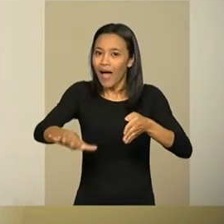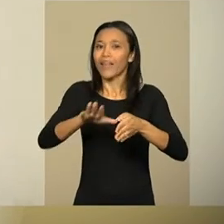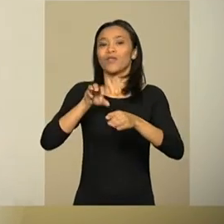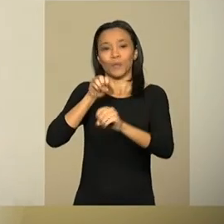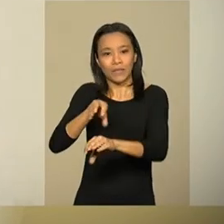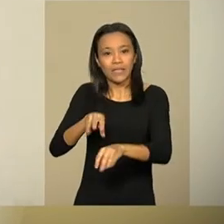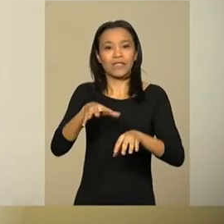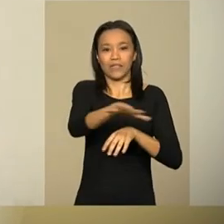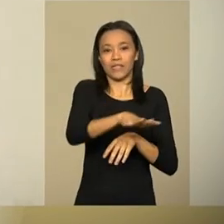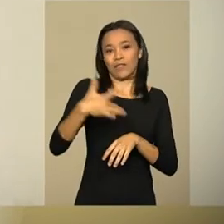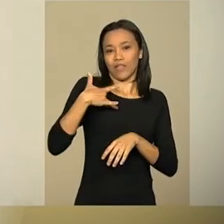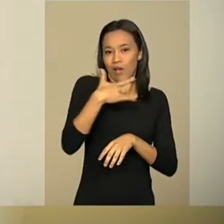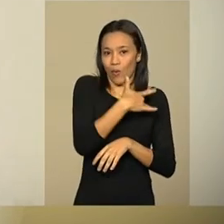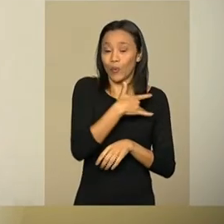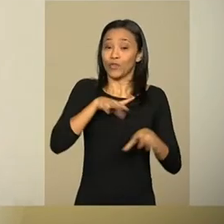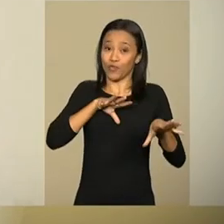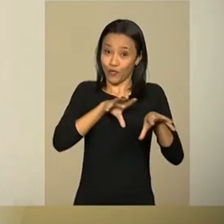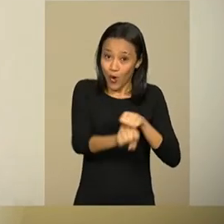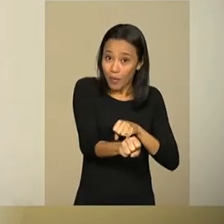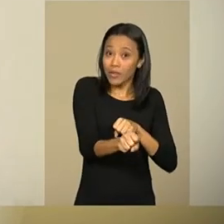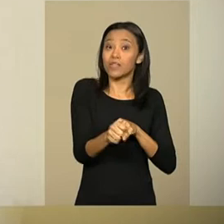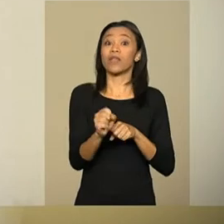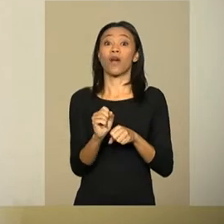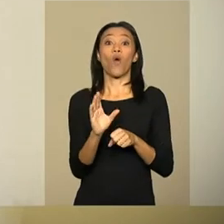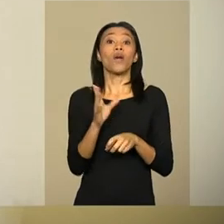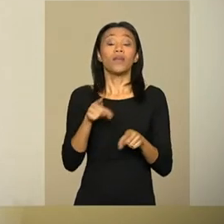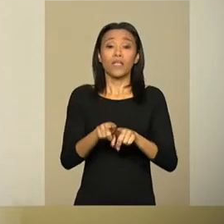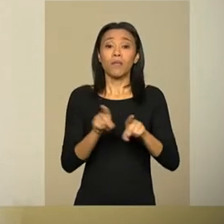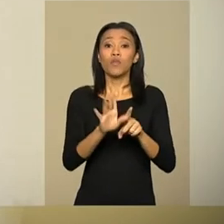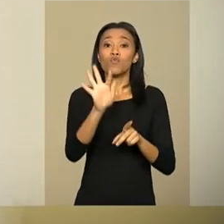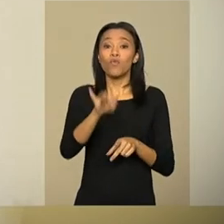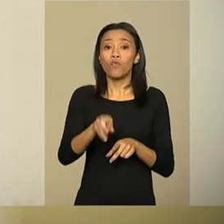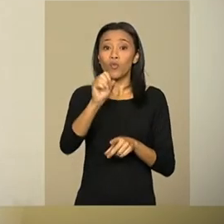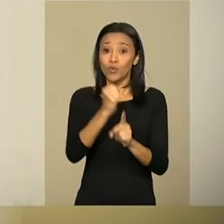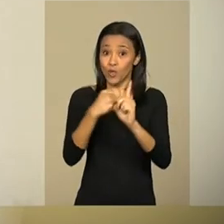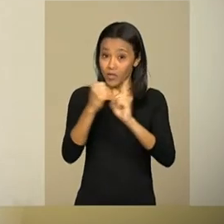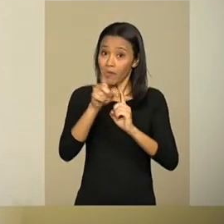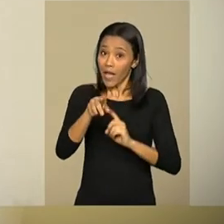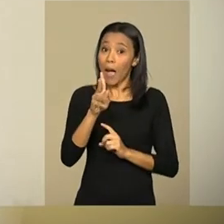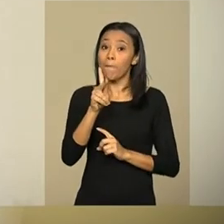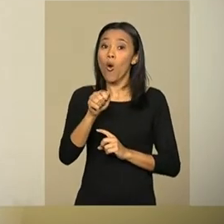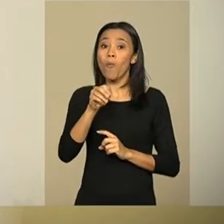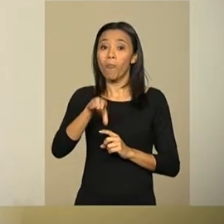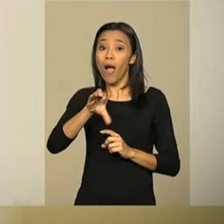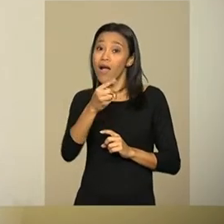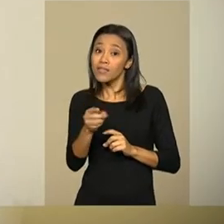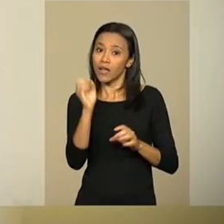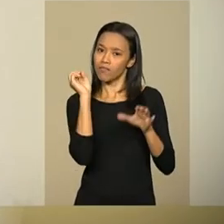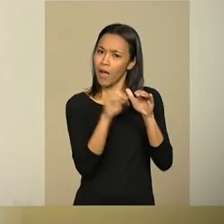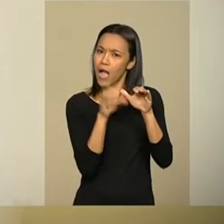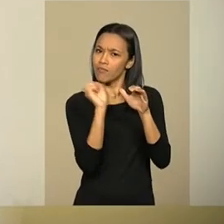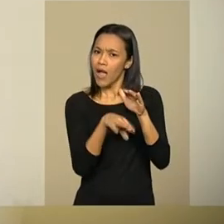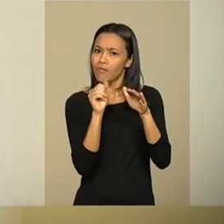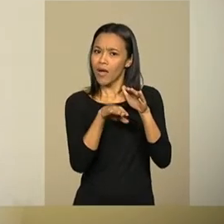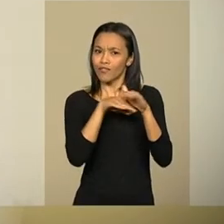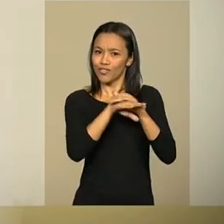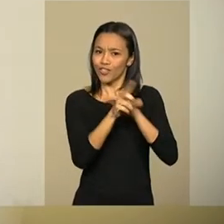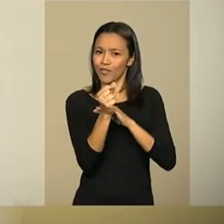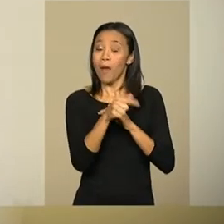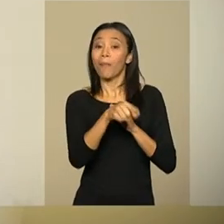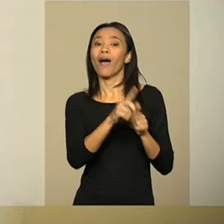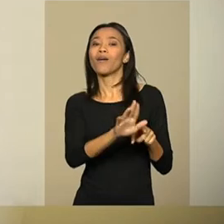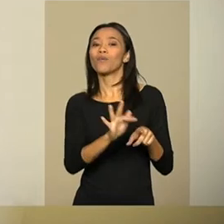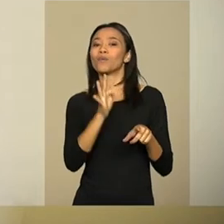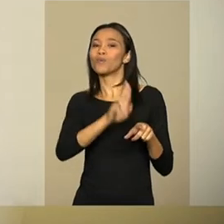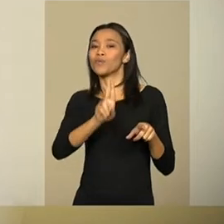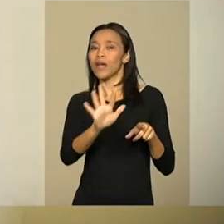da Saúde na formação do Fundo Social que é aquela poupança que nós estamos fazendo para beneficiar as